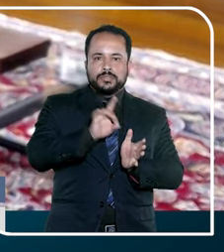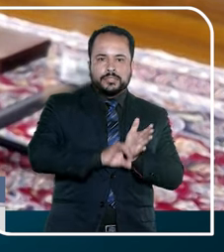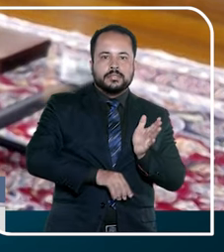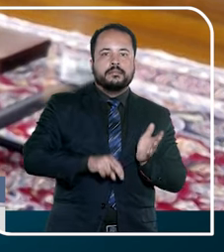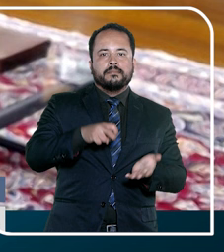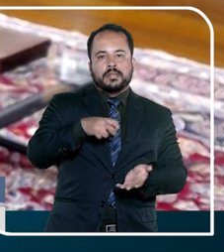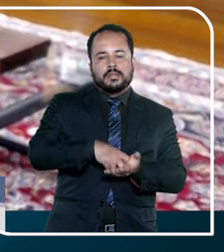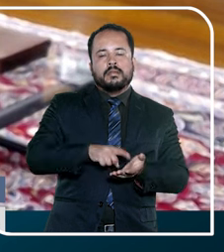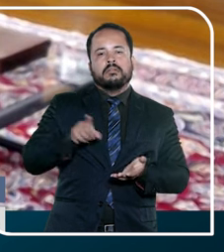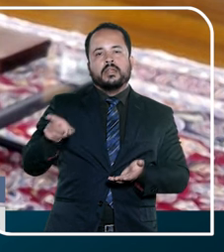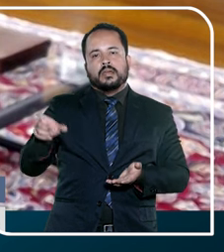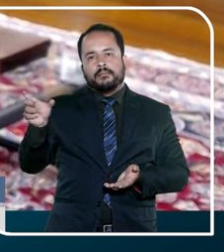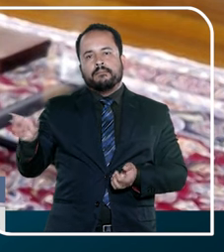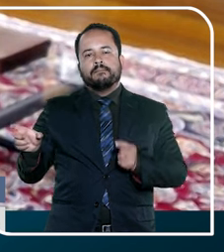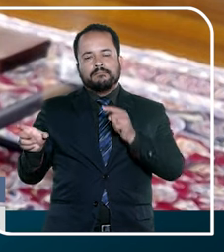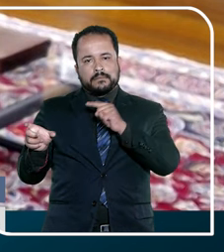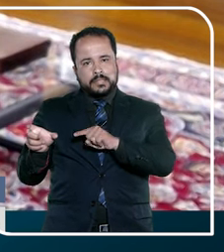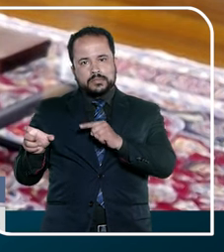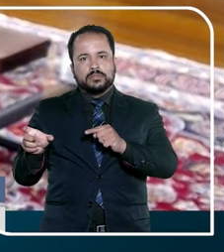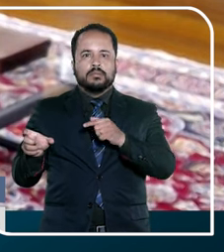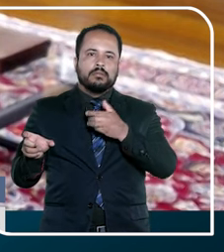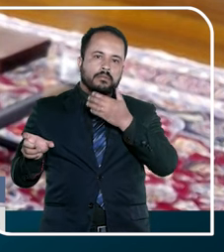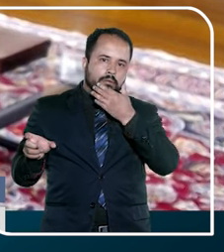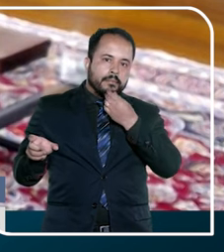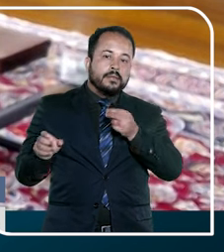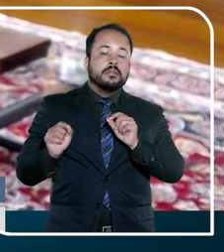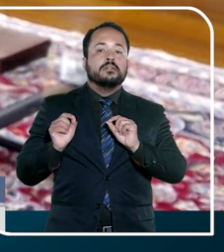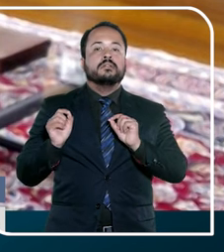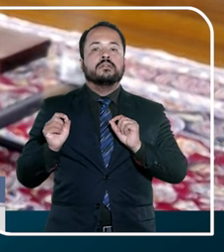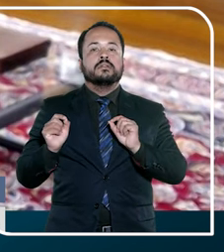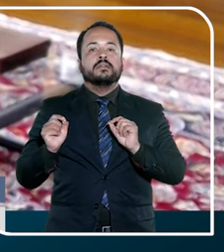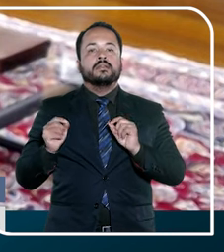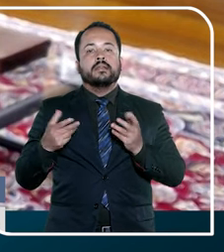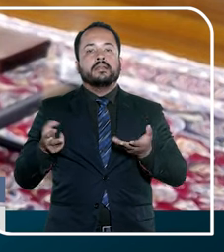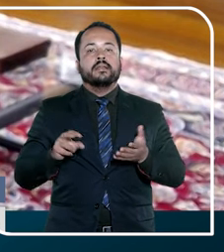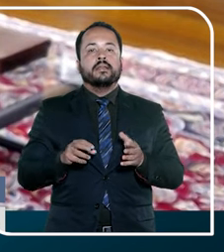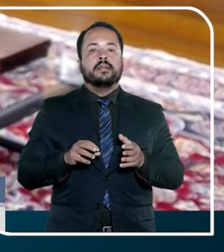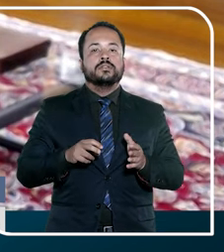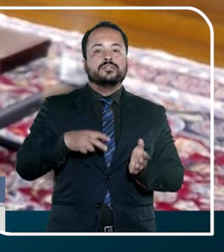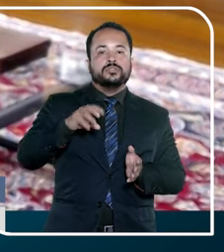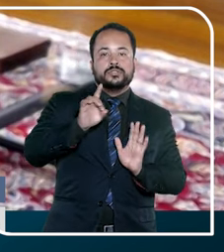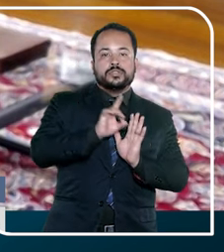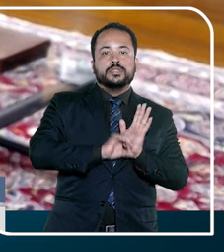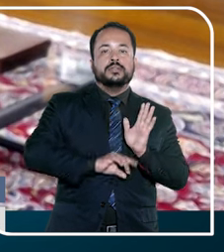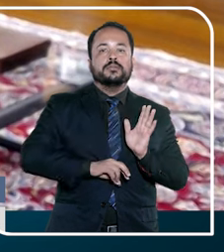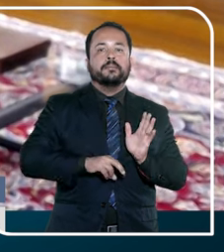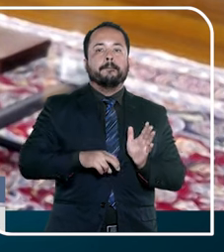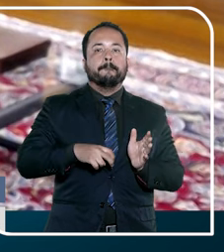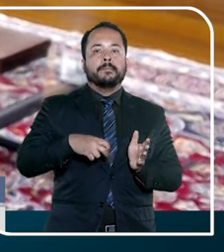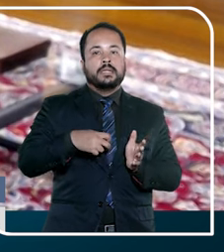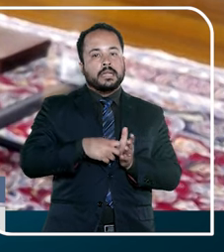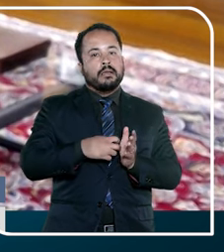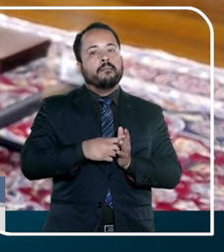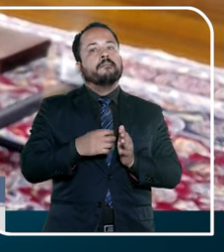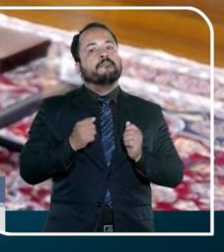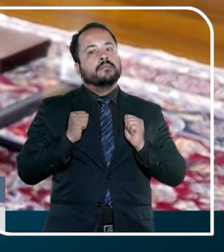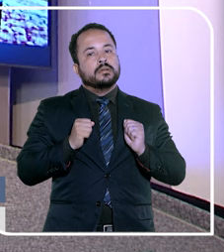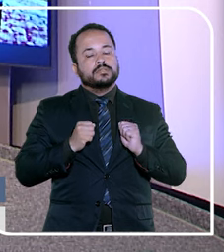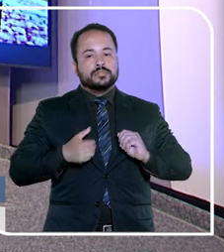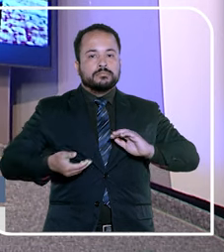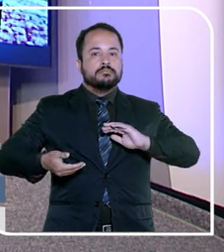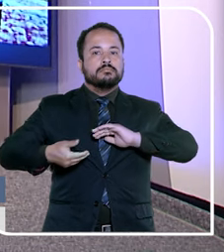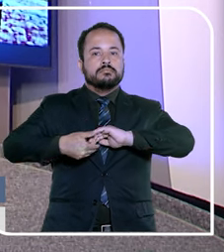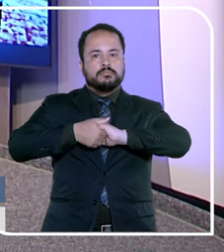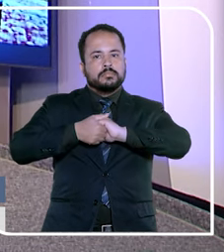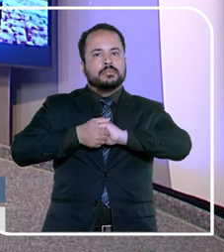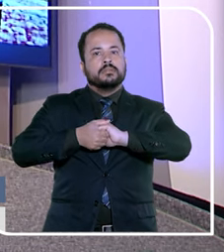situações que o próprio direito penal permite algum tipo de de piação né mas em em regra Não